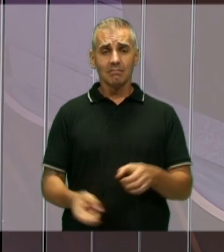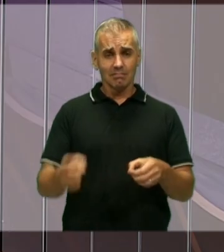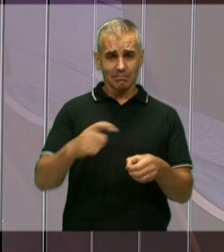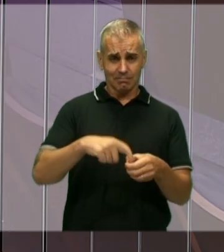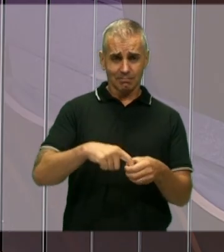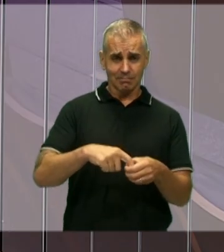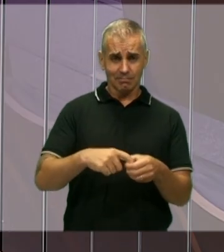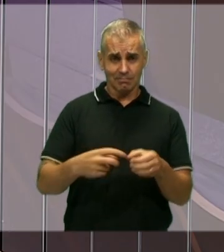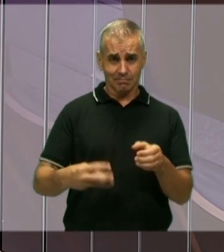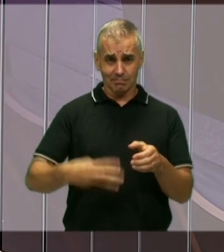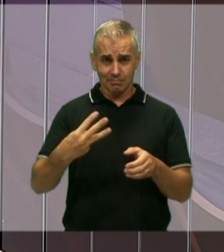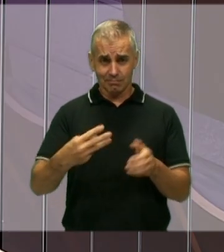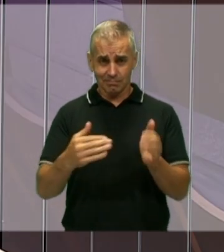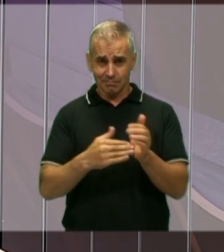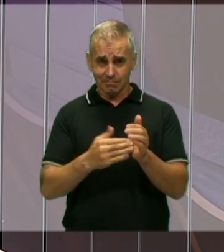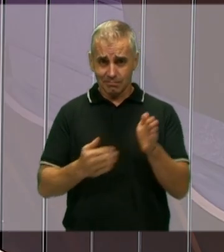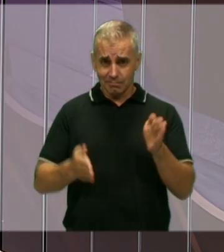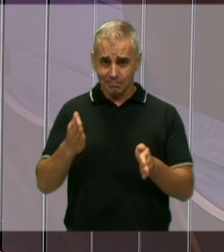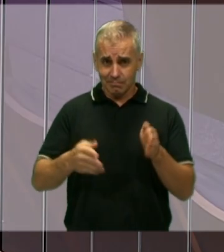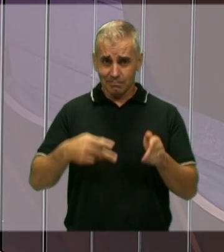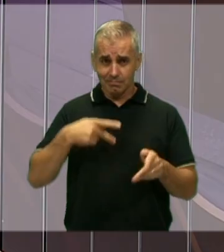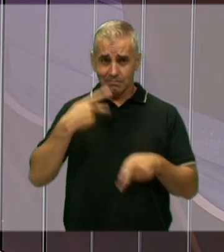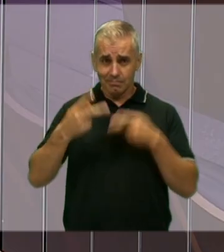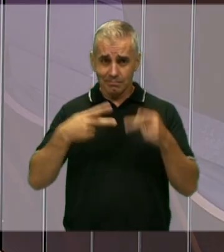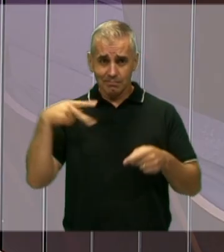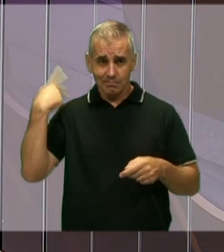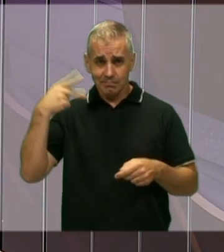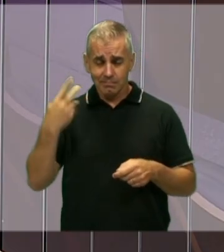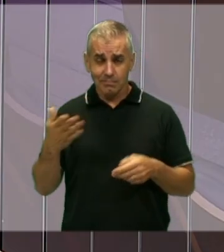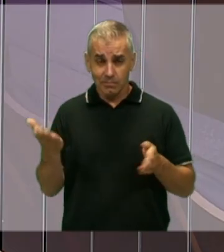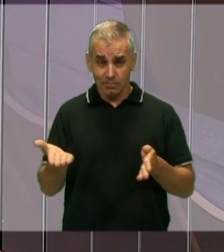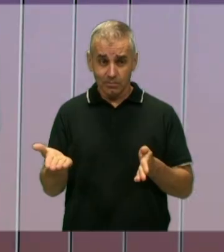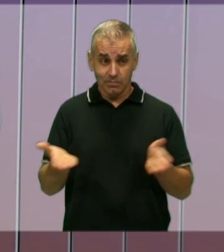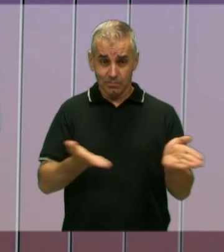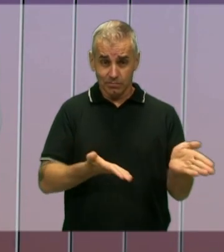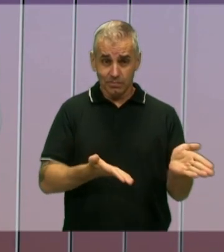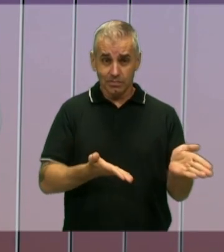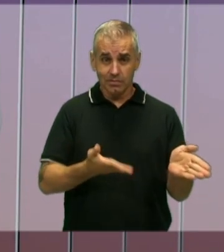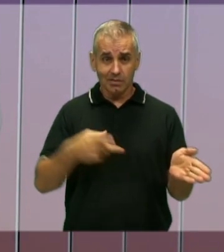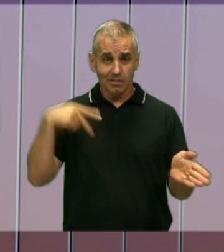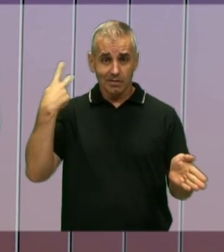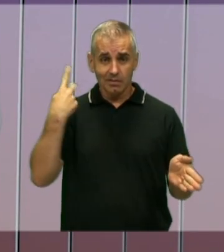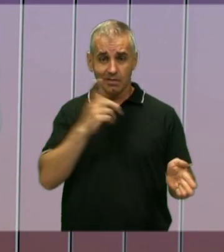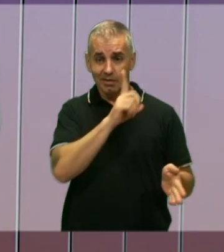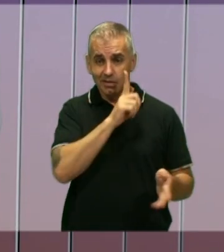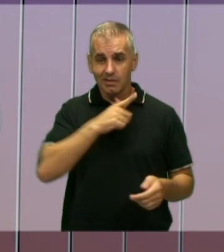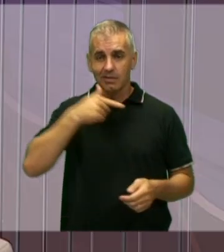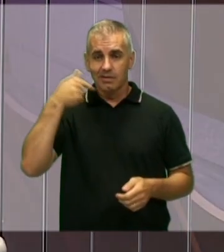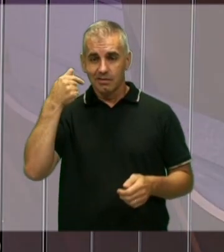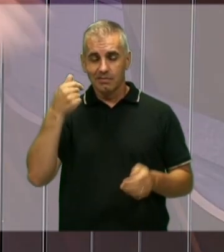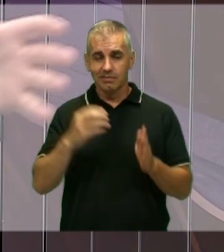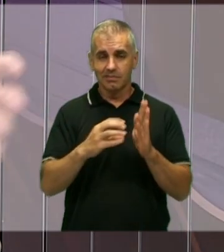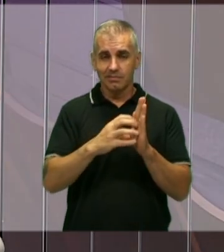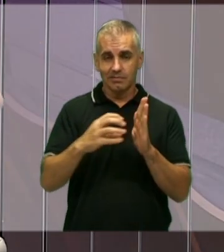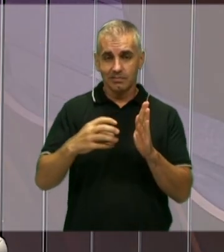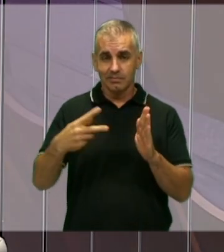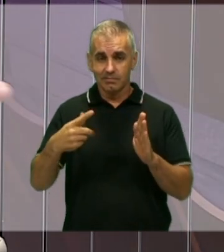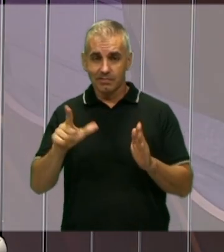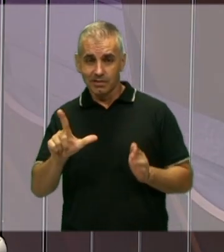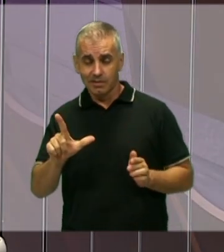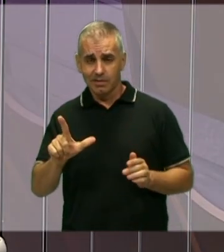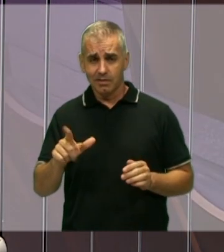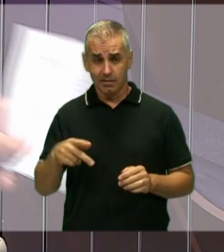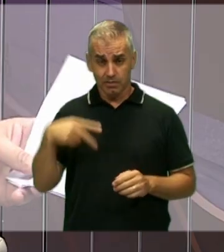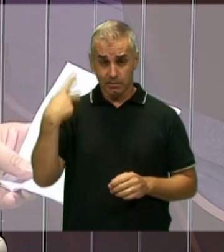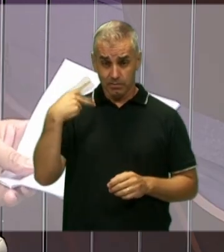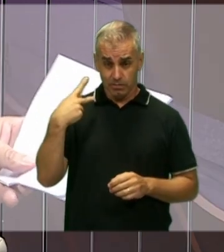Voltamos com o terceiro e último bloco do Fala Vereador. Hoje está conosco o vereador Vitor Nascimento, do PL. Vereador, o senhor,